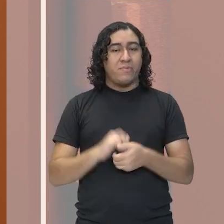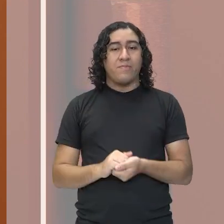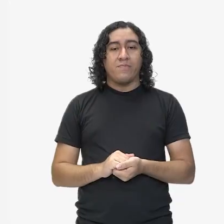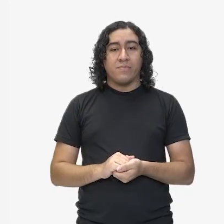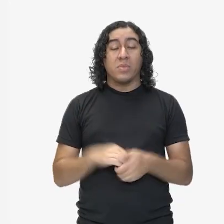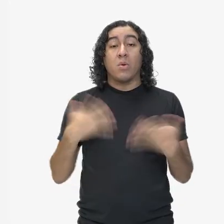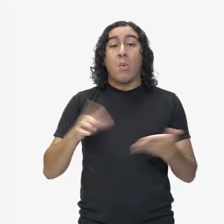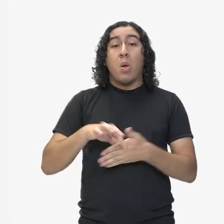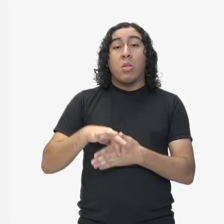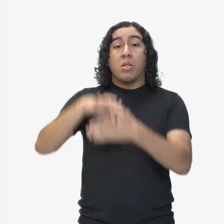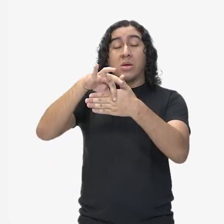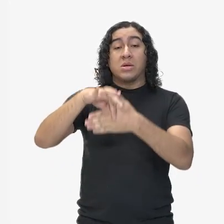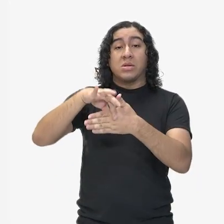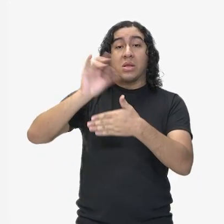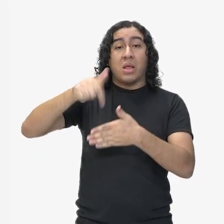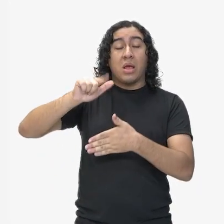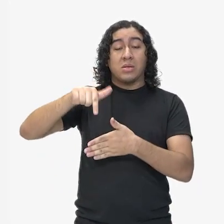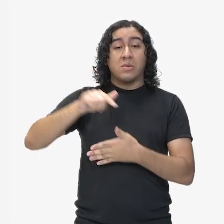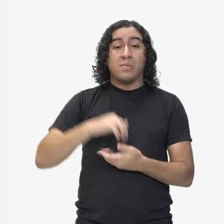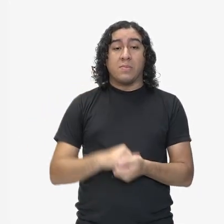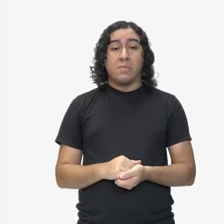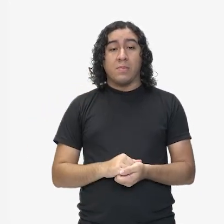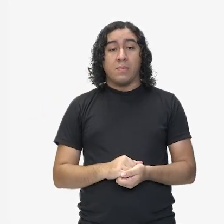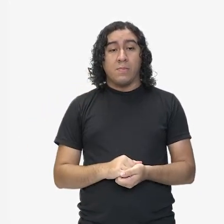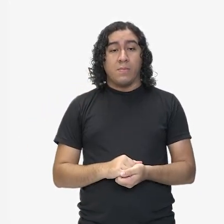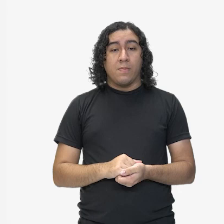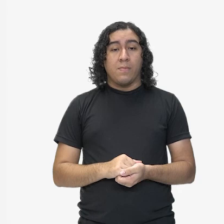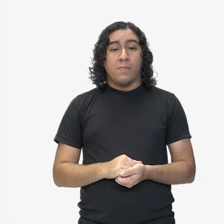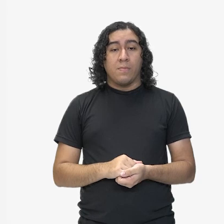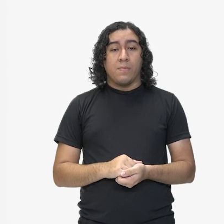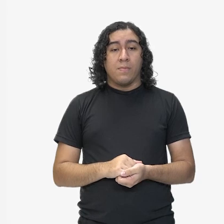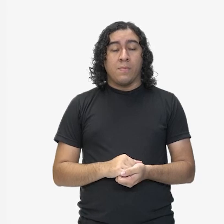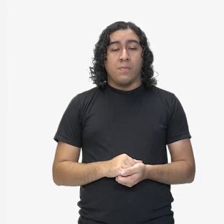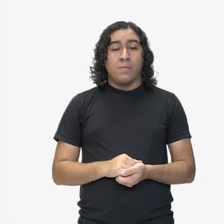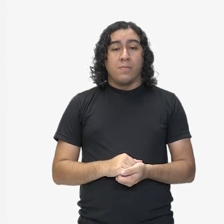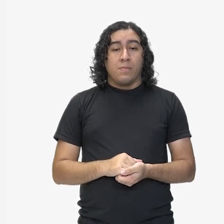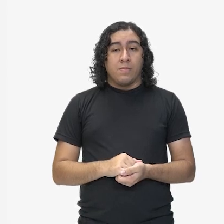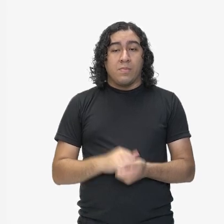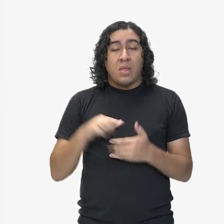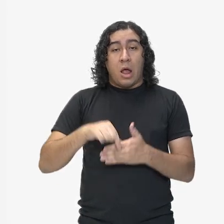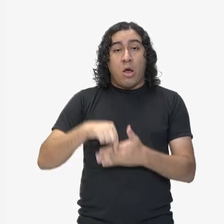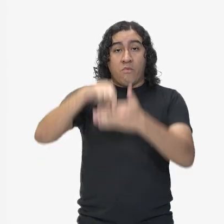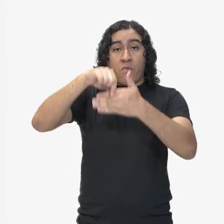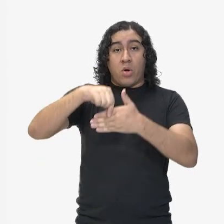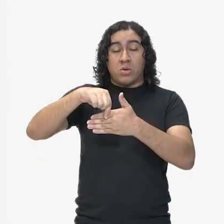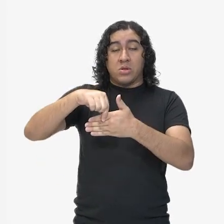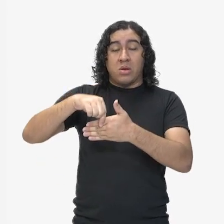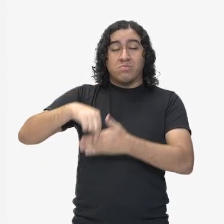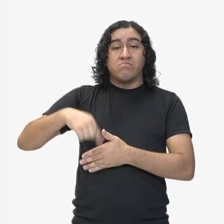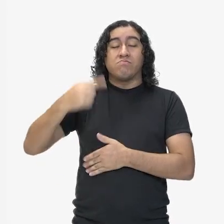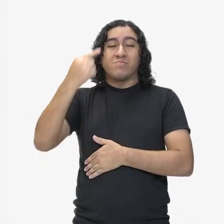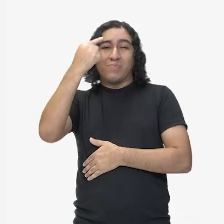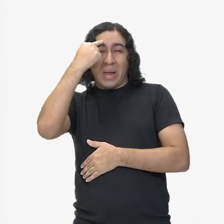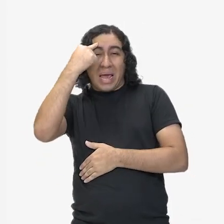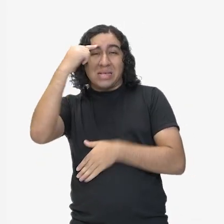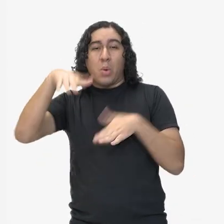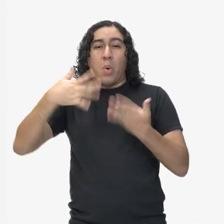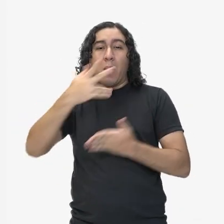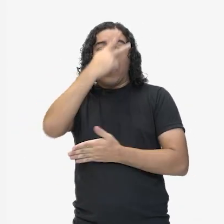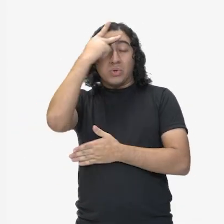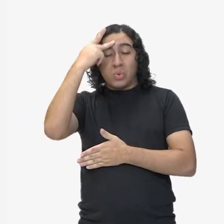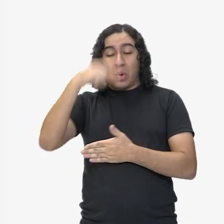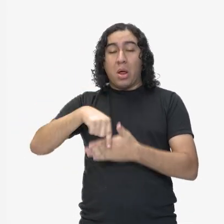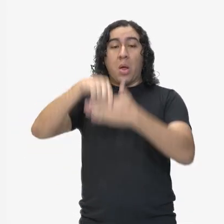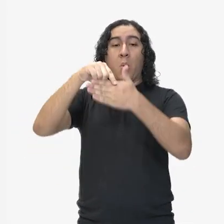líder da revolta da Chibata? Os líderes. A revolta foi organizada secretamente sob a liderança de